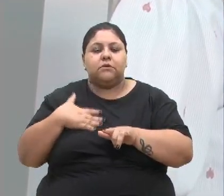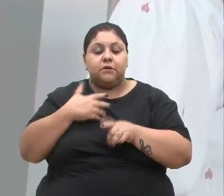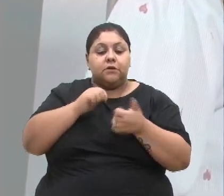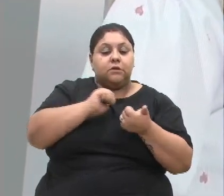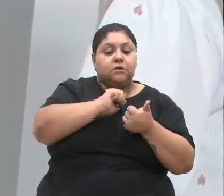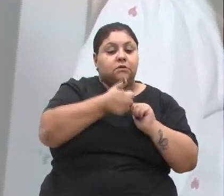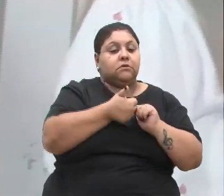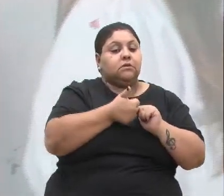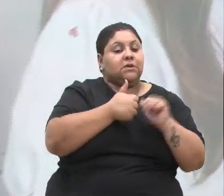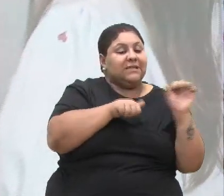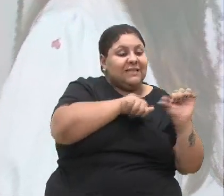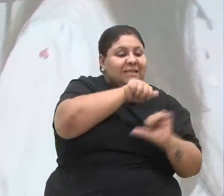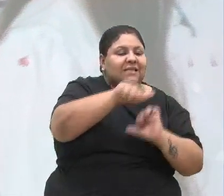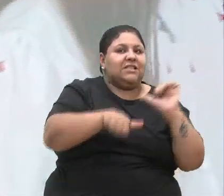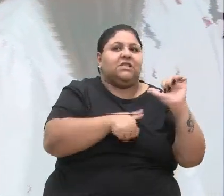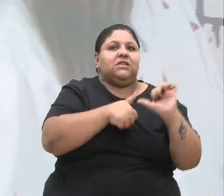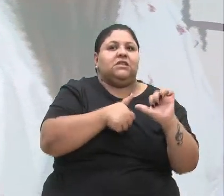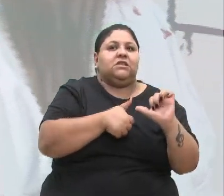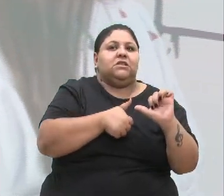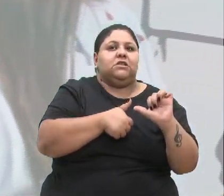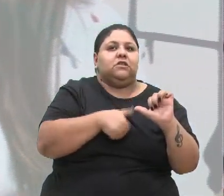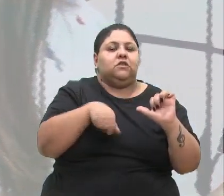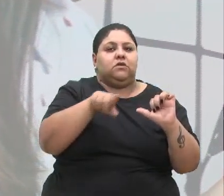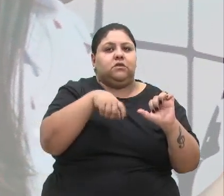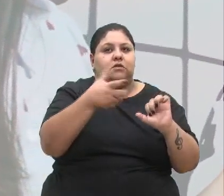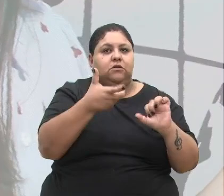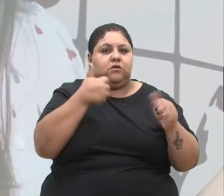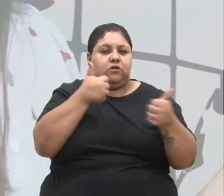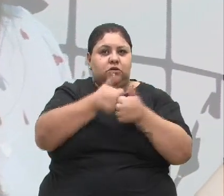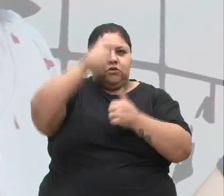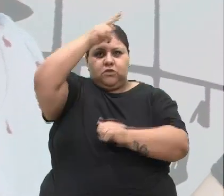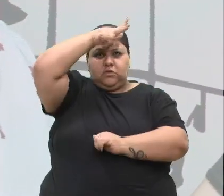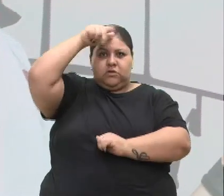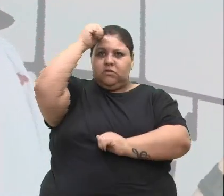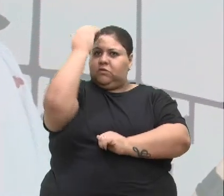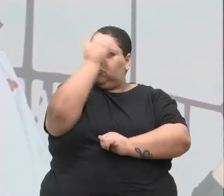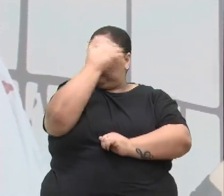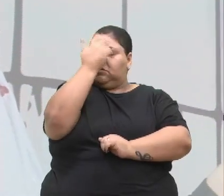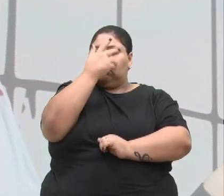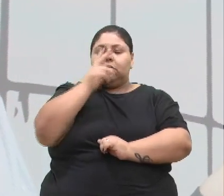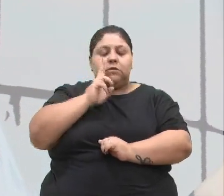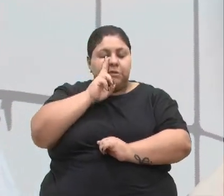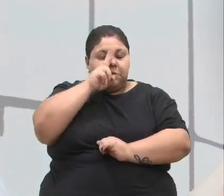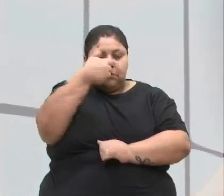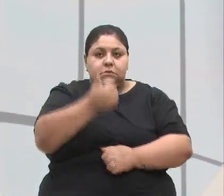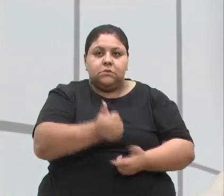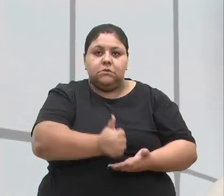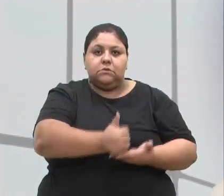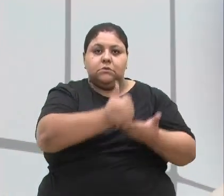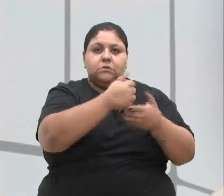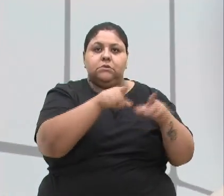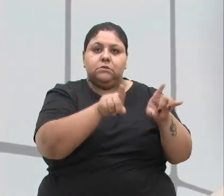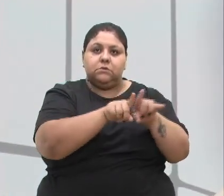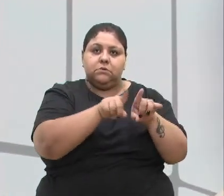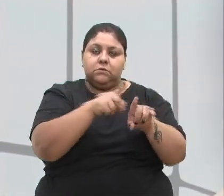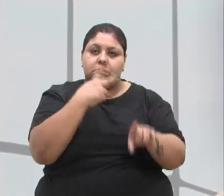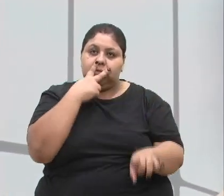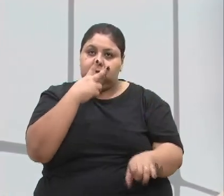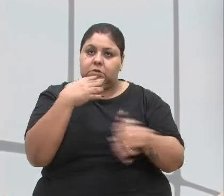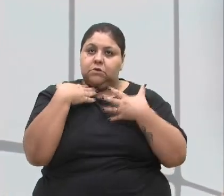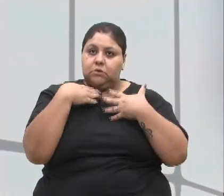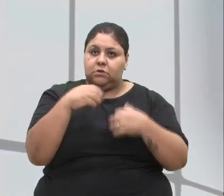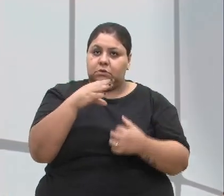esporte transformador. Nós buscarmos juntos com o prefeito Ediló, que não mede esforços também de apoiar, assim como o secretário Citon, da SMEL